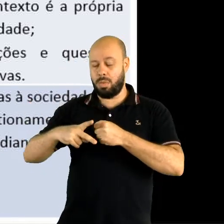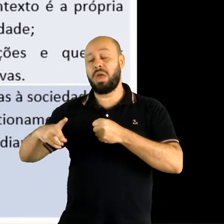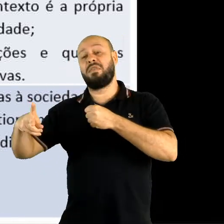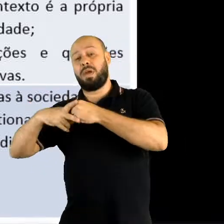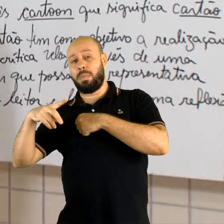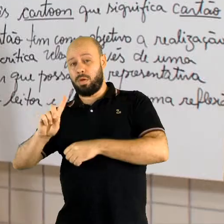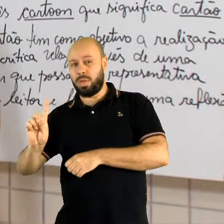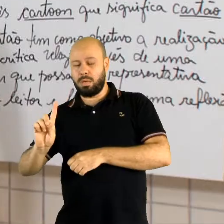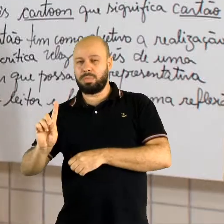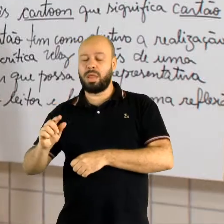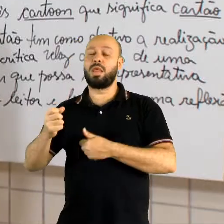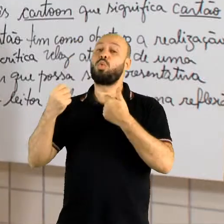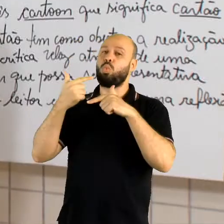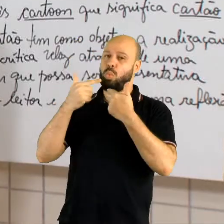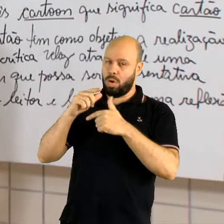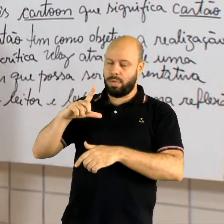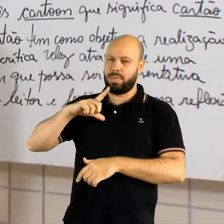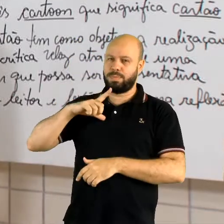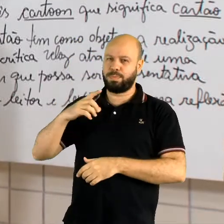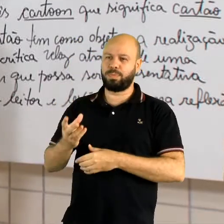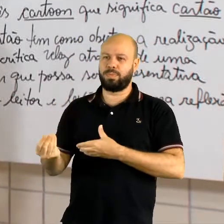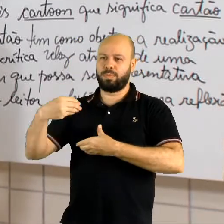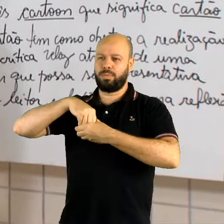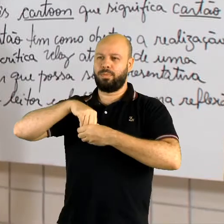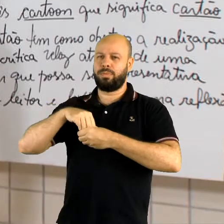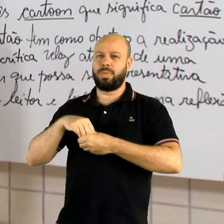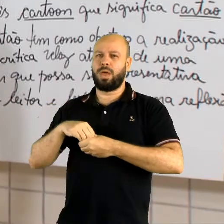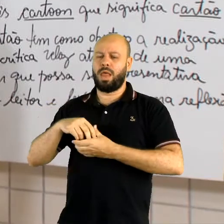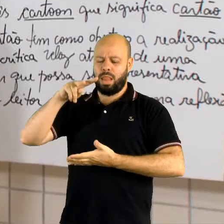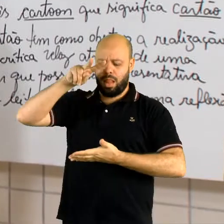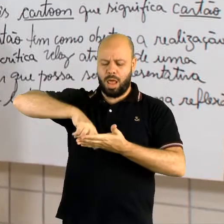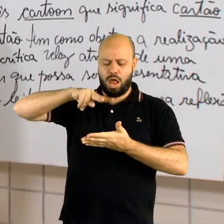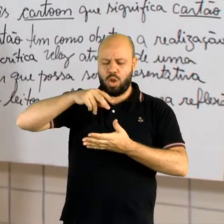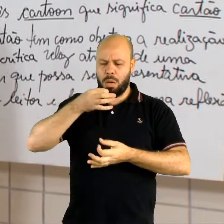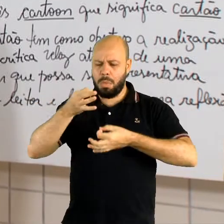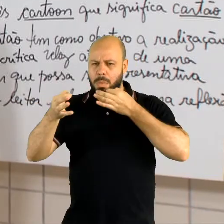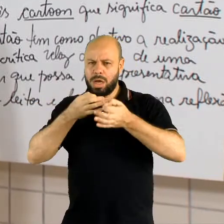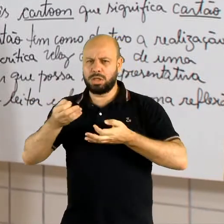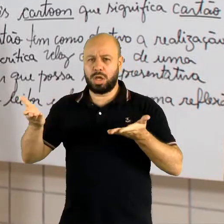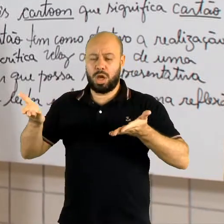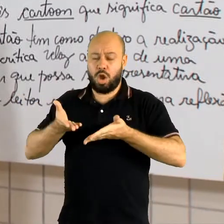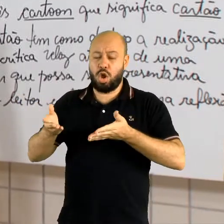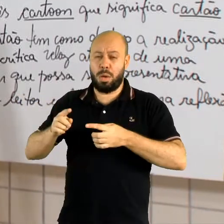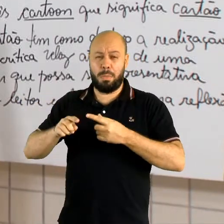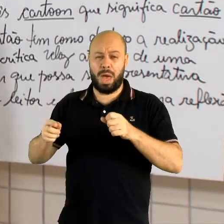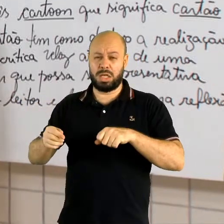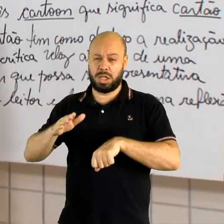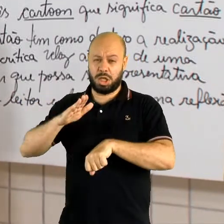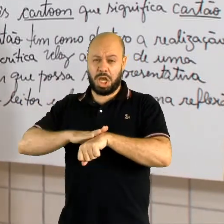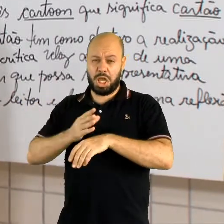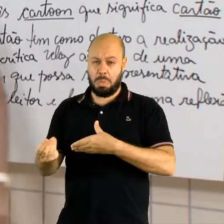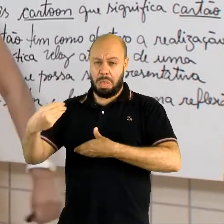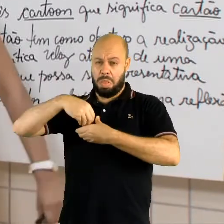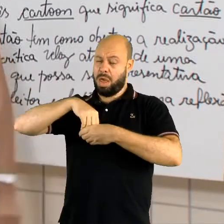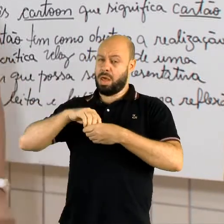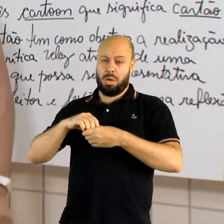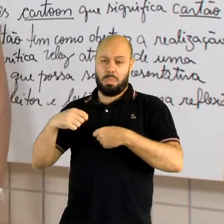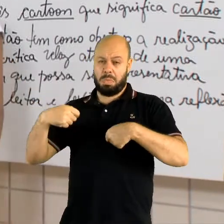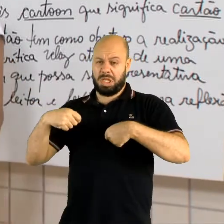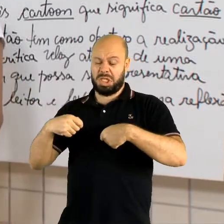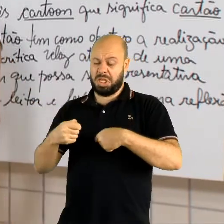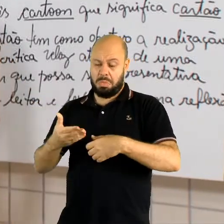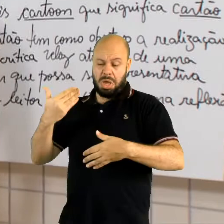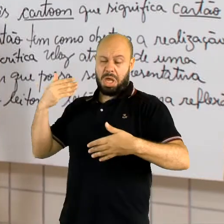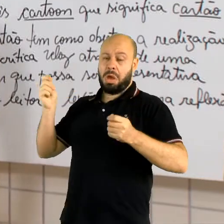o quê? O humor, Leitura crítica da realidade, é atemporal, não precisa ser assuntos do